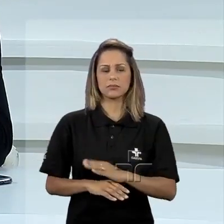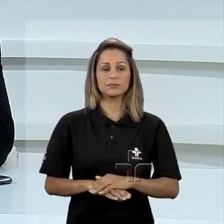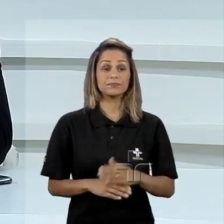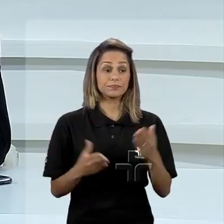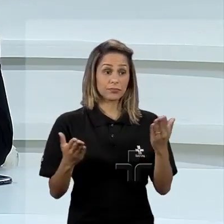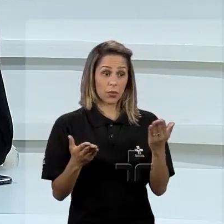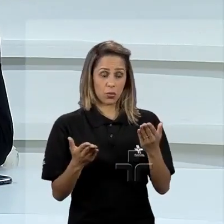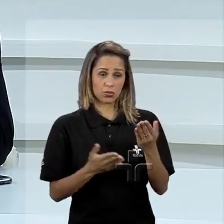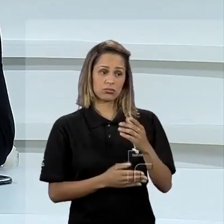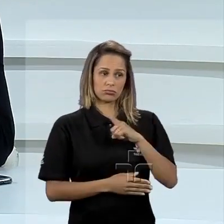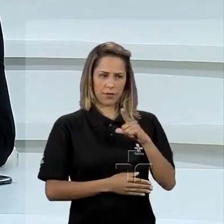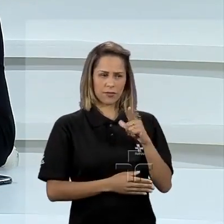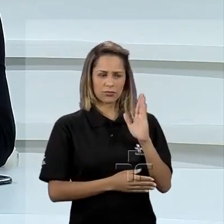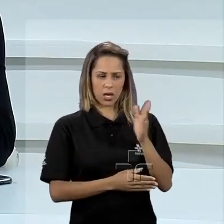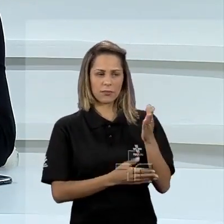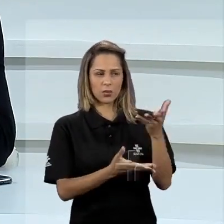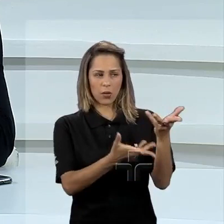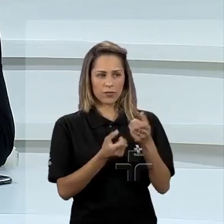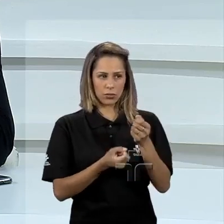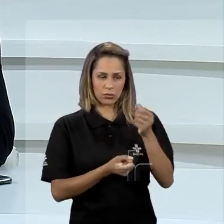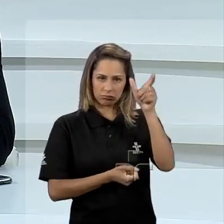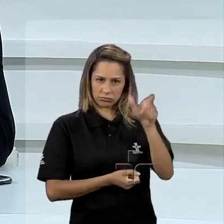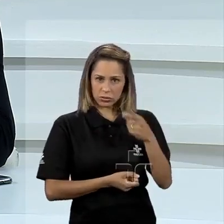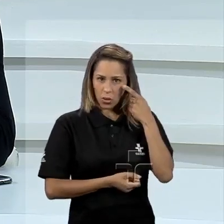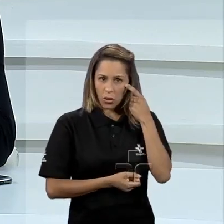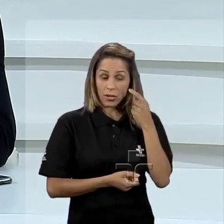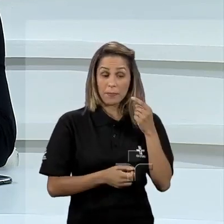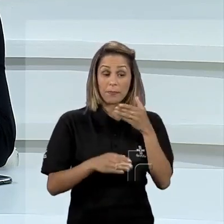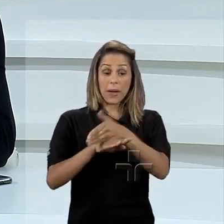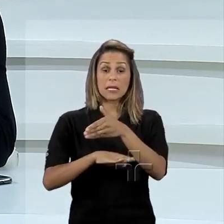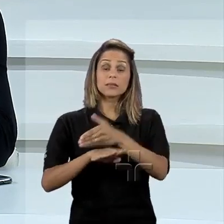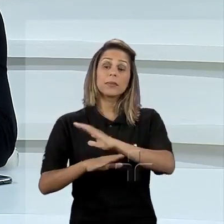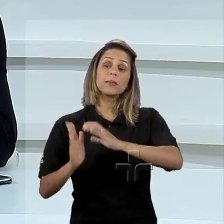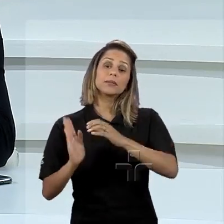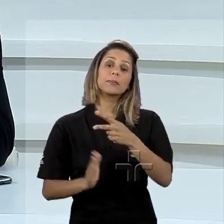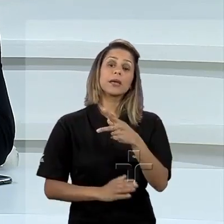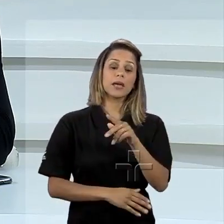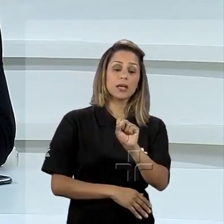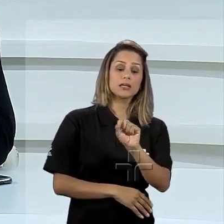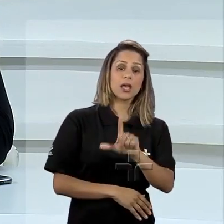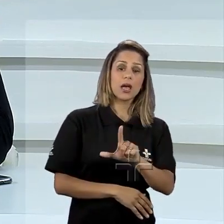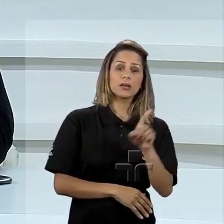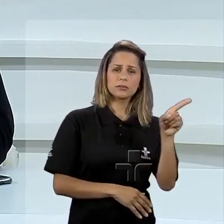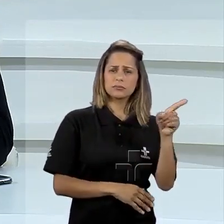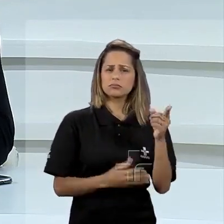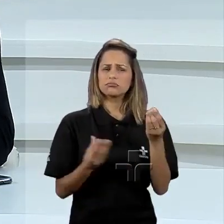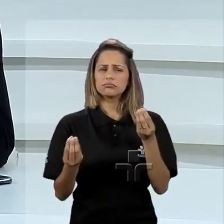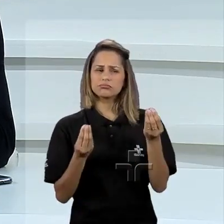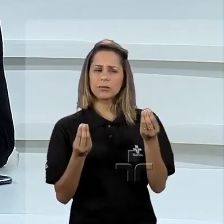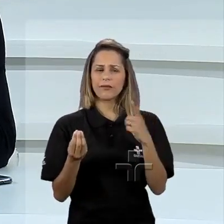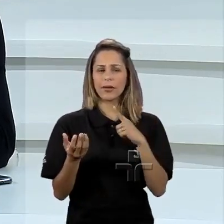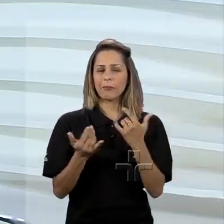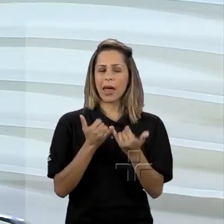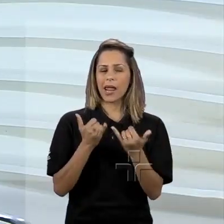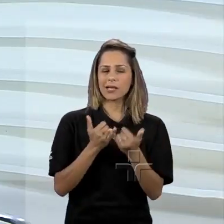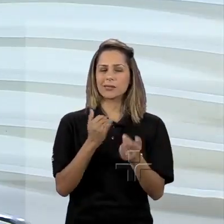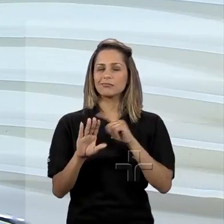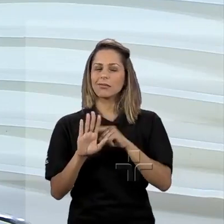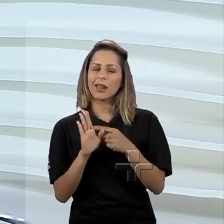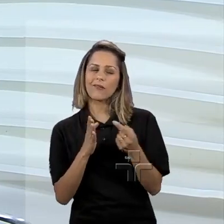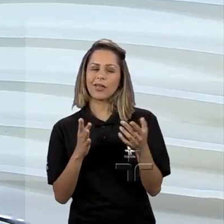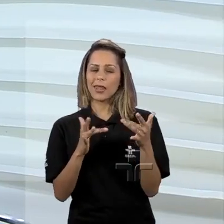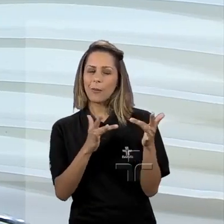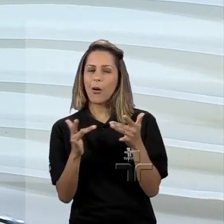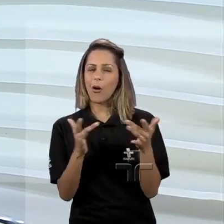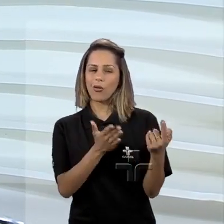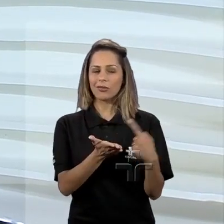hoje para fazer parte do PSL. O senhor, como é que é esse namoro aí? Eu gosto muito da Joyce,